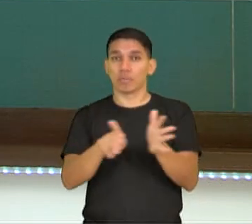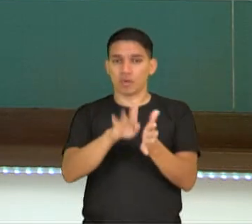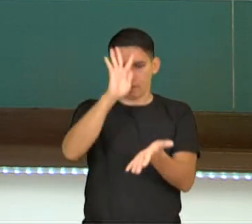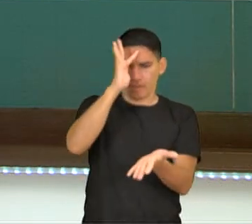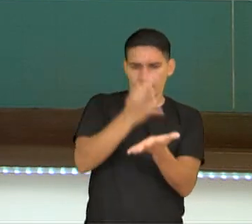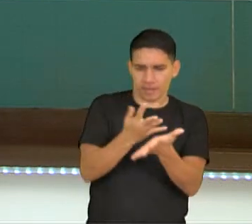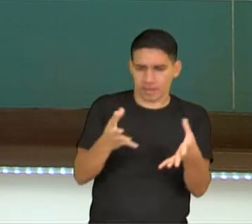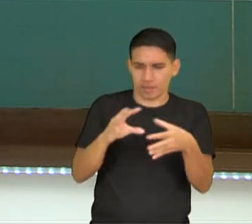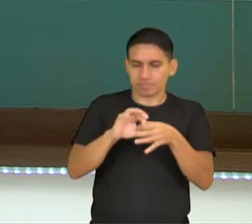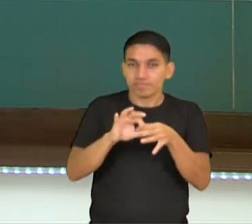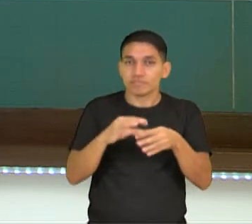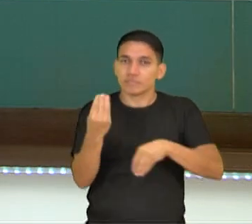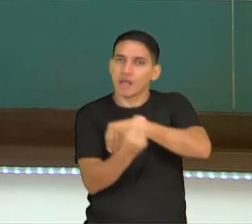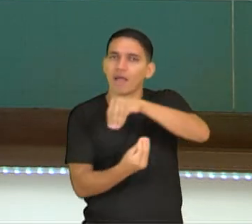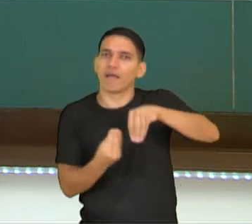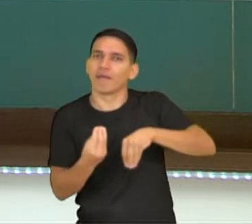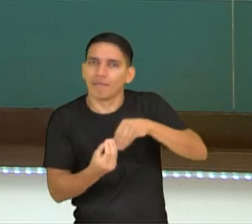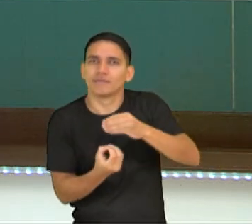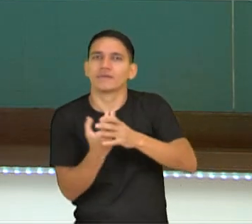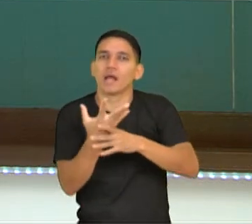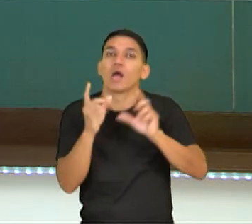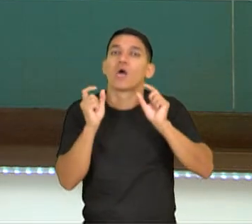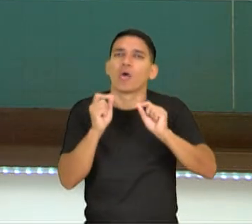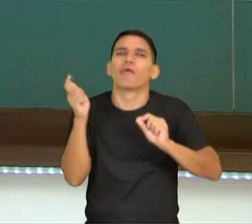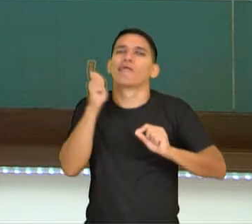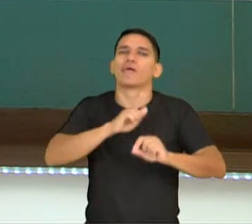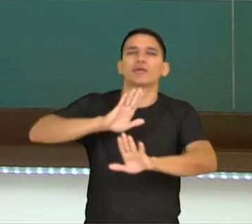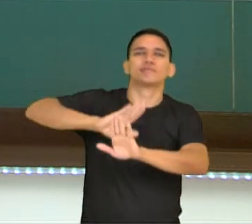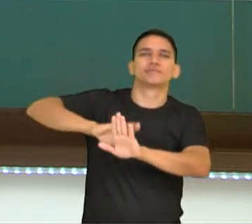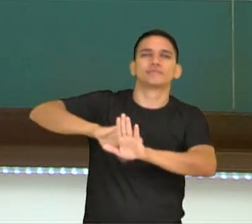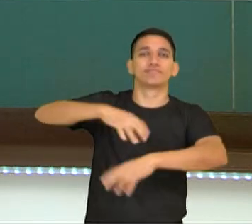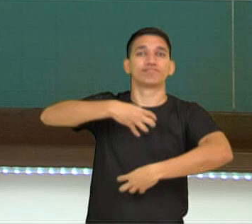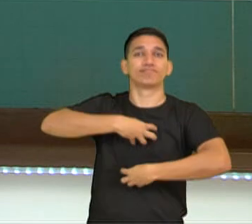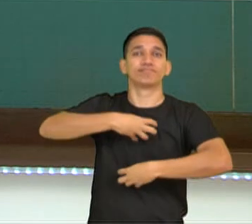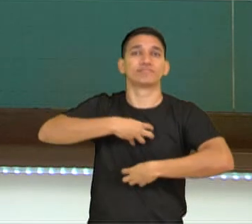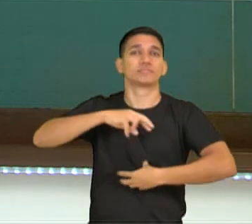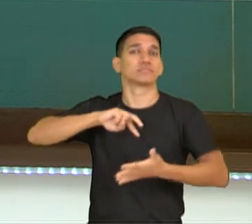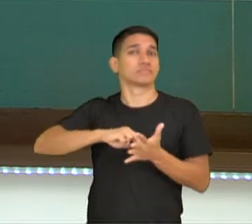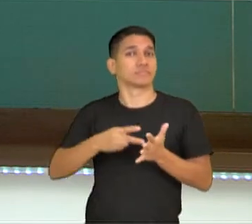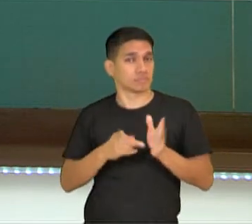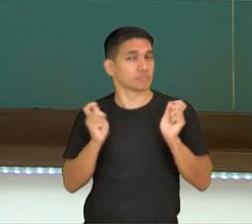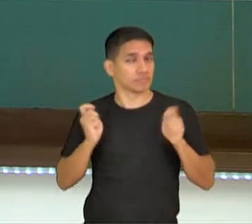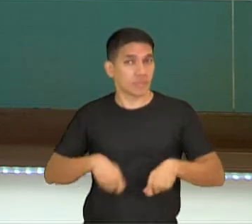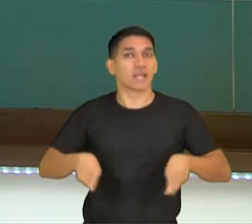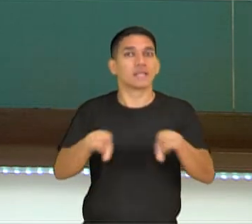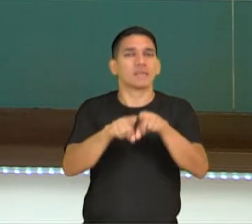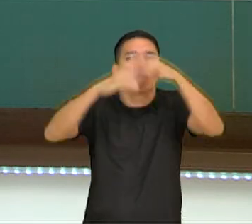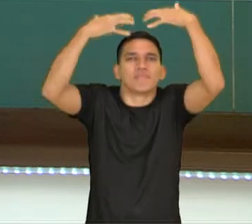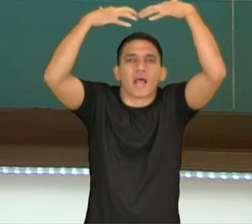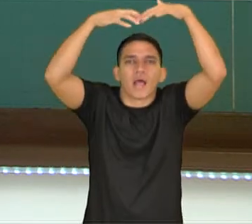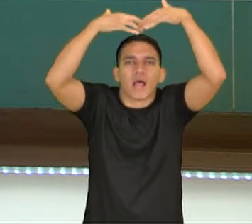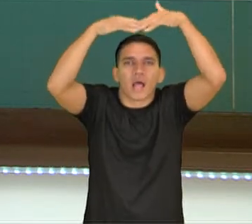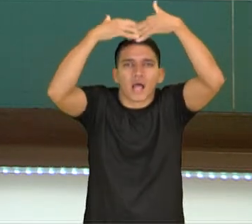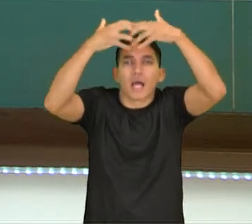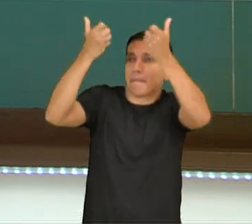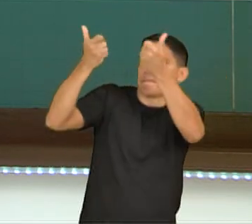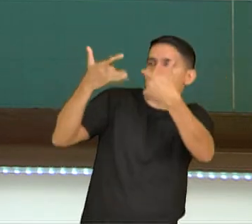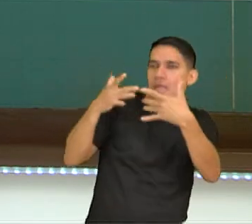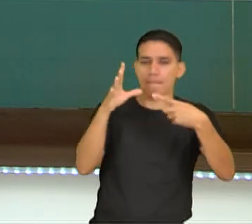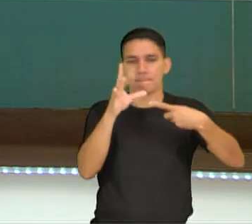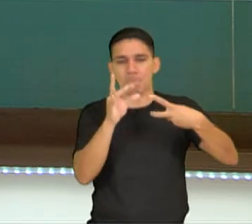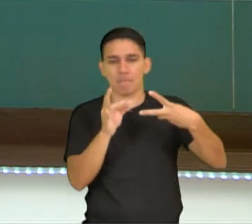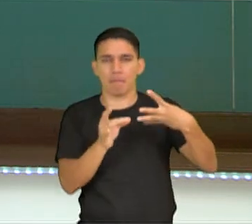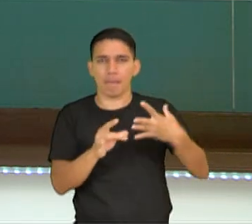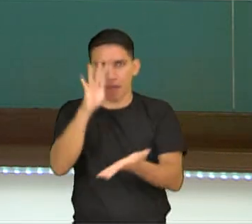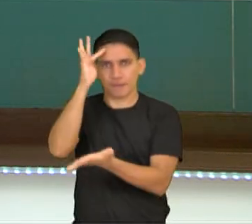cristã, necessária para que ela tenha sentido, e a própria racionalidade explicando as bases